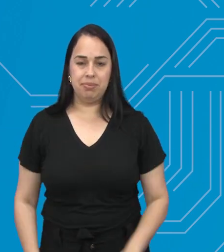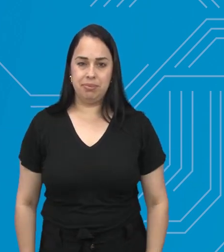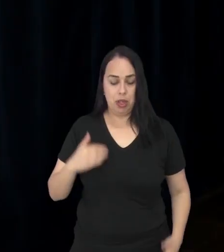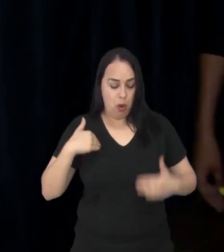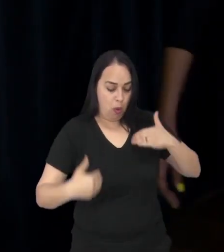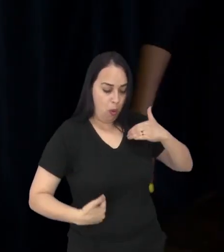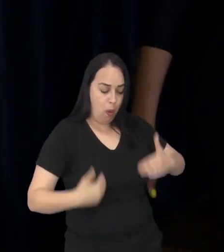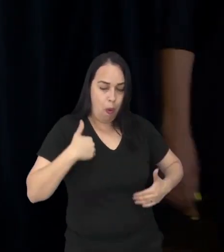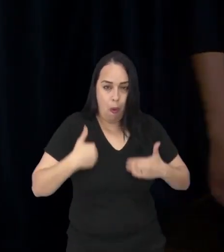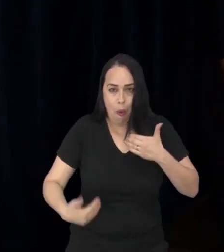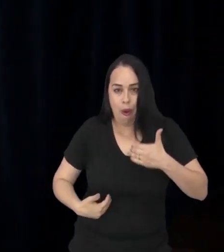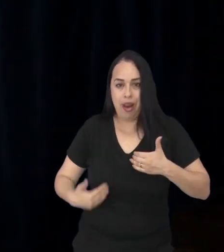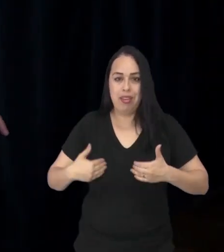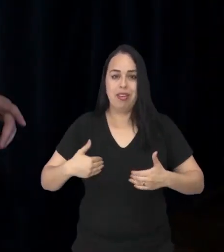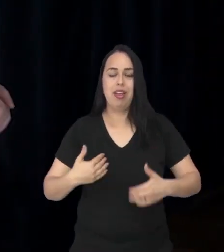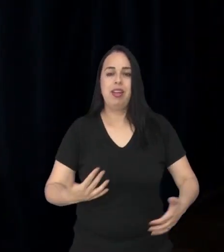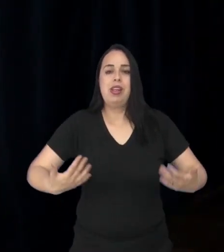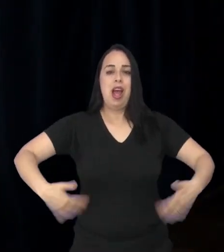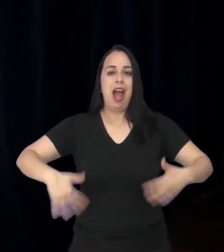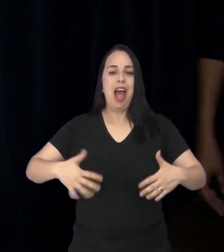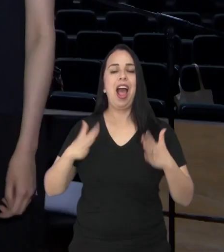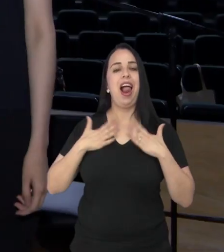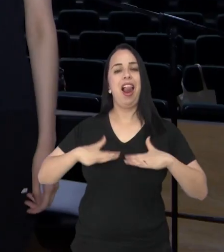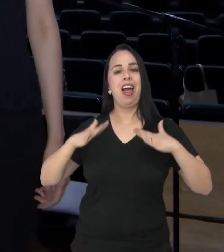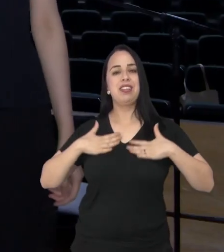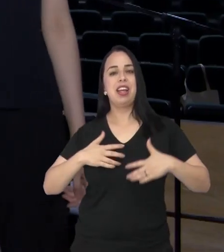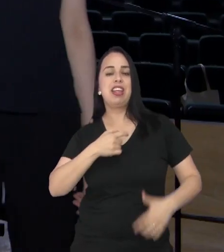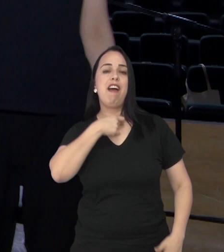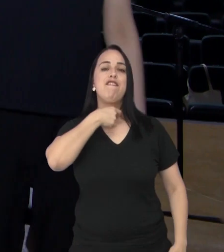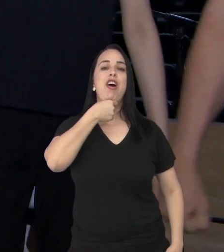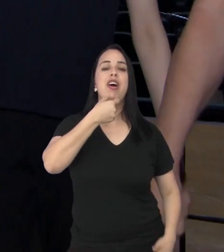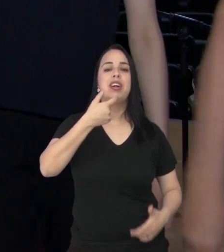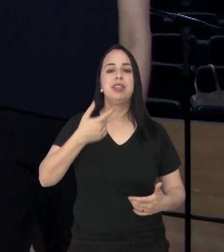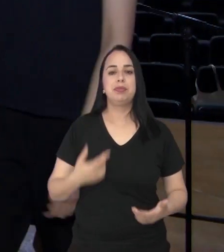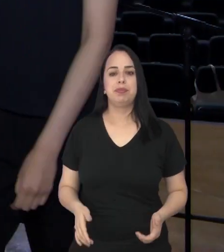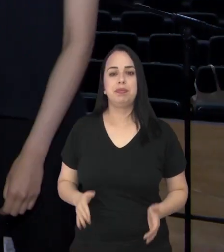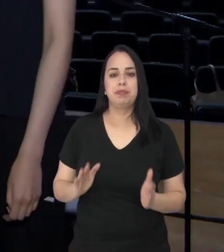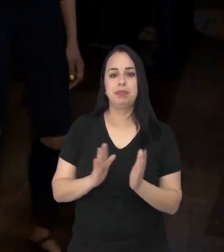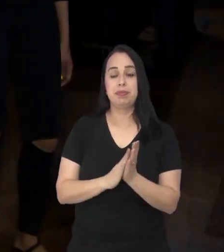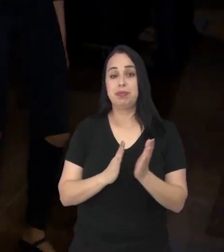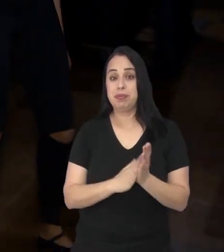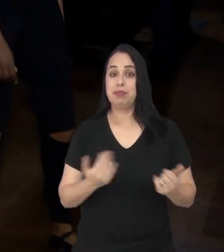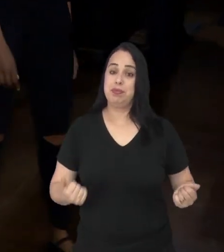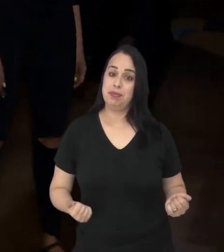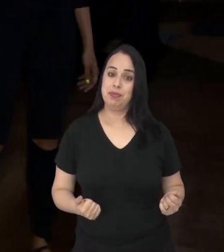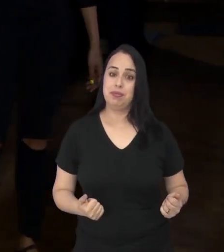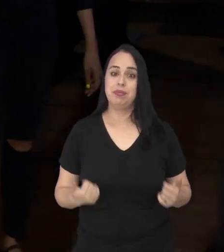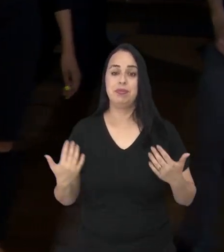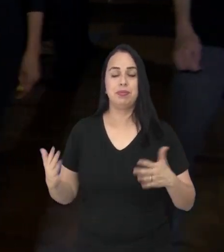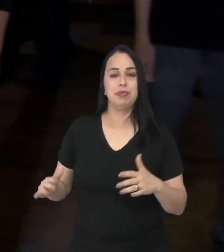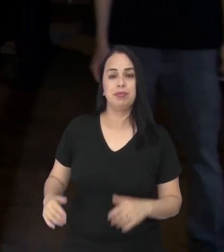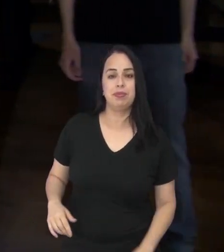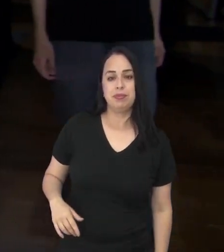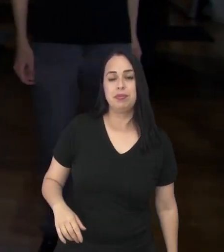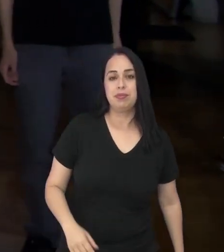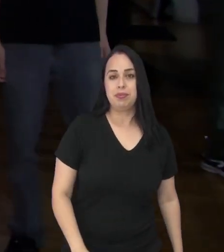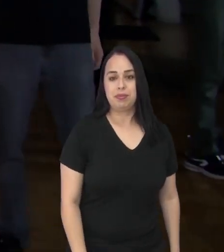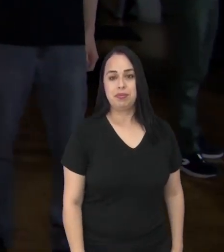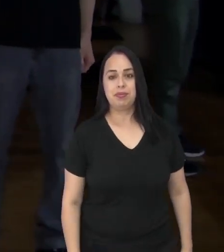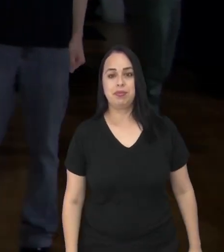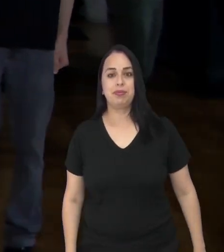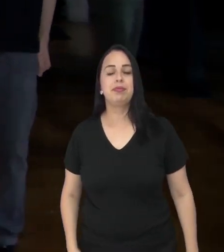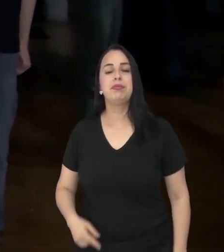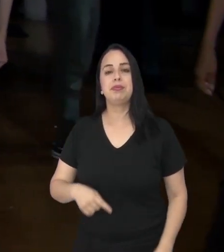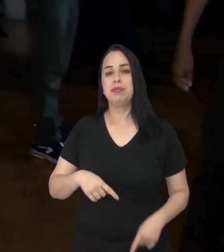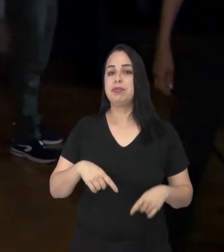transformador. Aquecer o corpo, soltar a musculatura, preparar a voz. Palatá, quando a